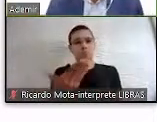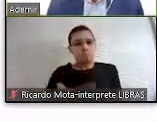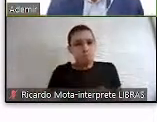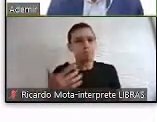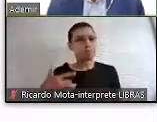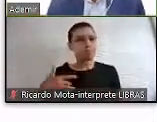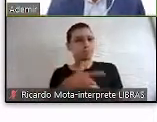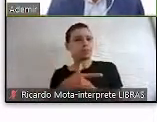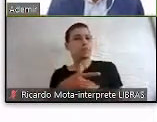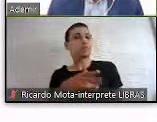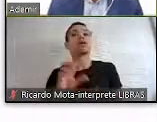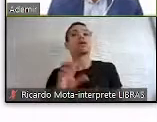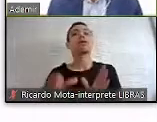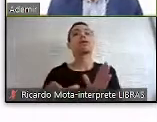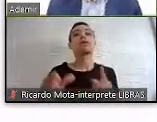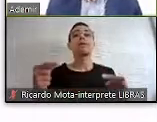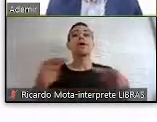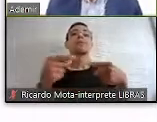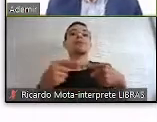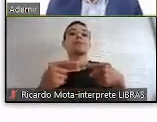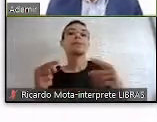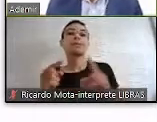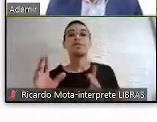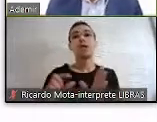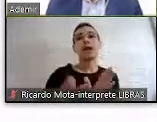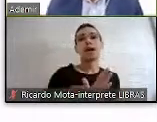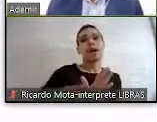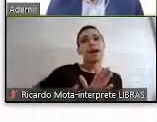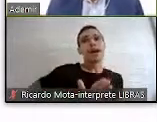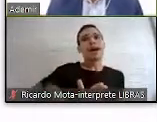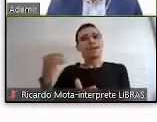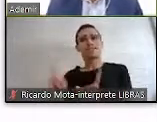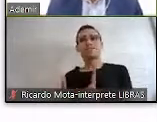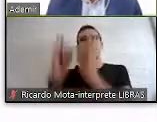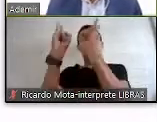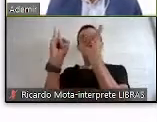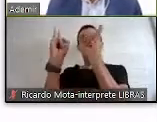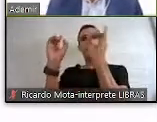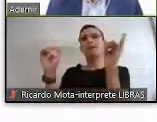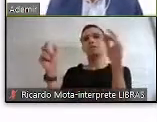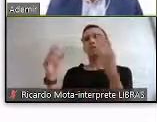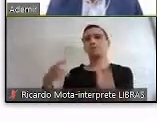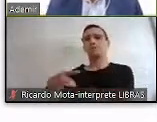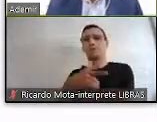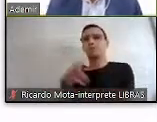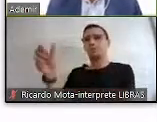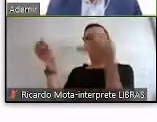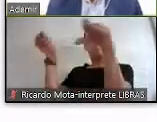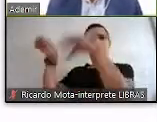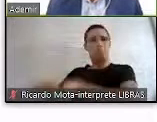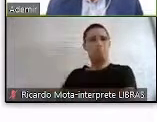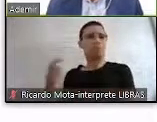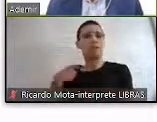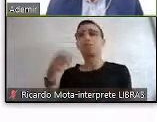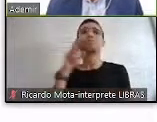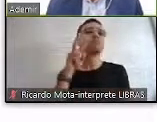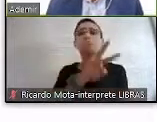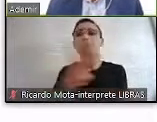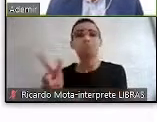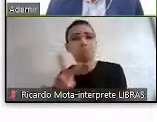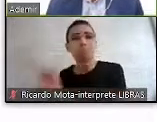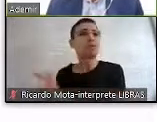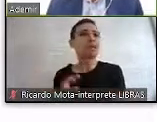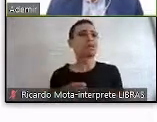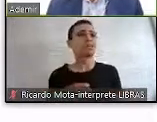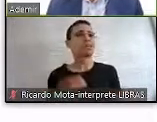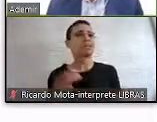adoeçam, vamos verificar se não tem nada comprometendo a sua saúde. Então, a preventiva é isso. Antes